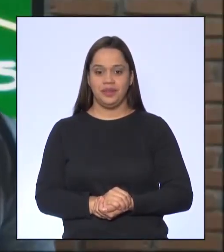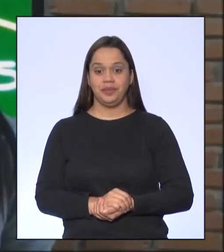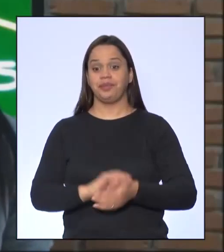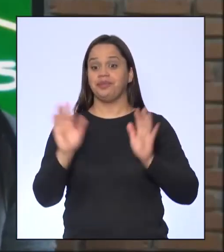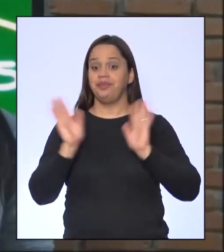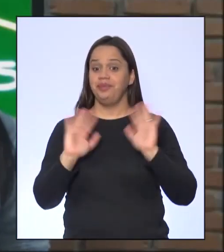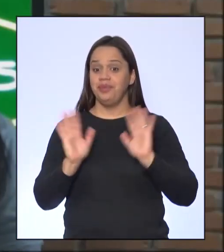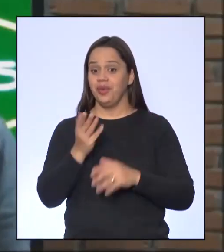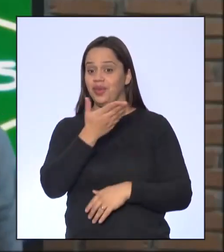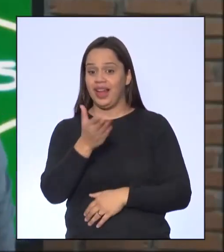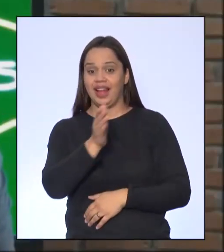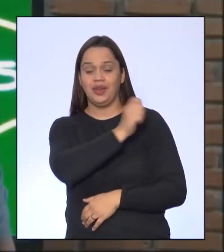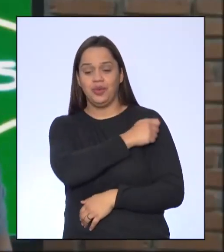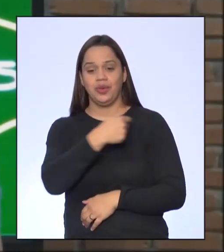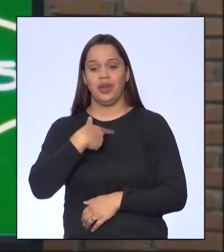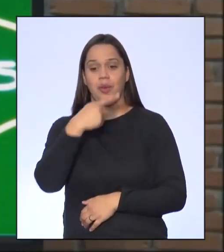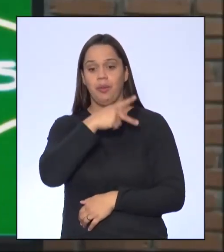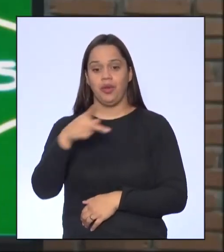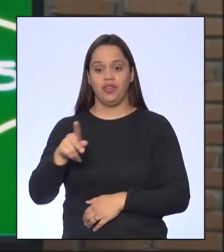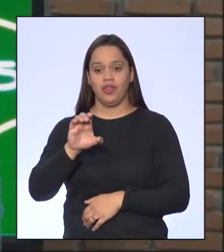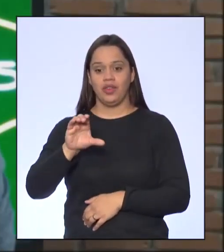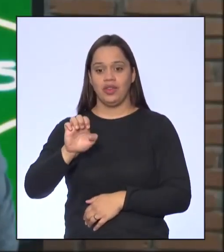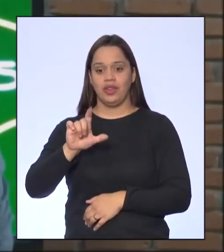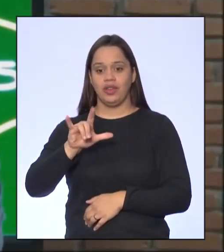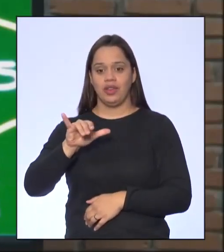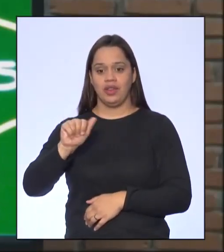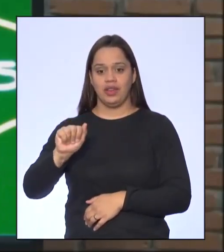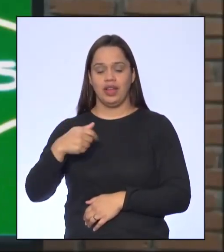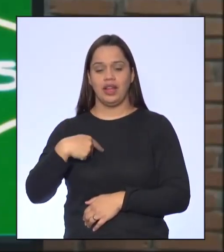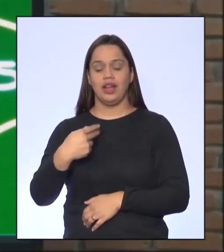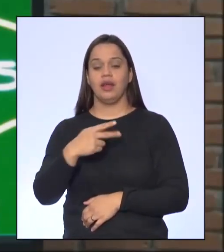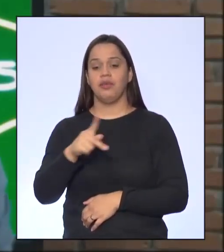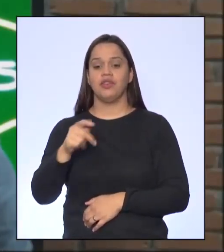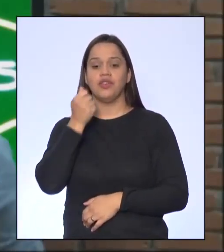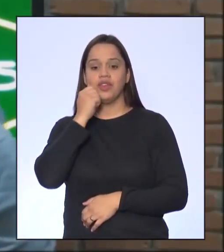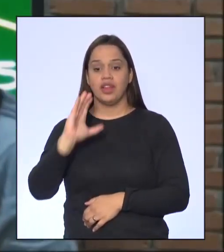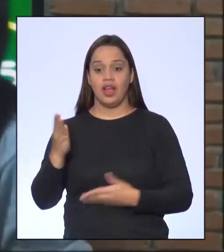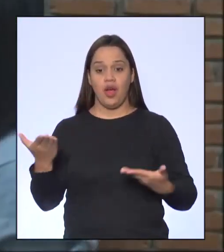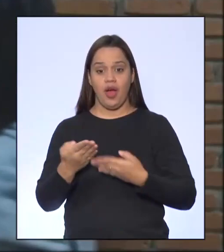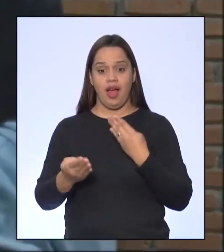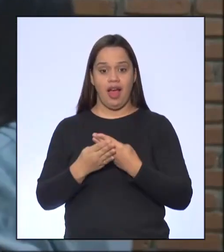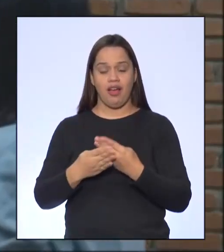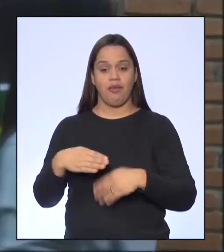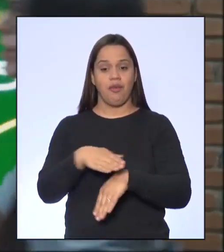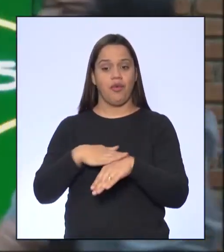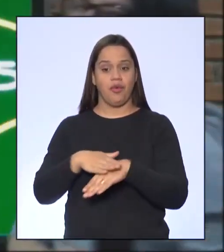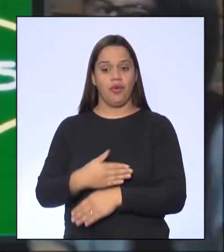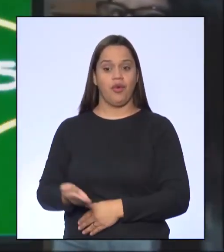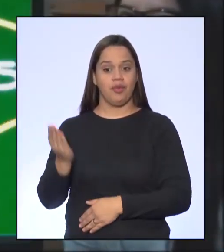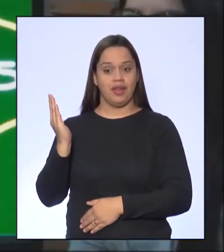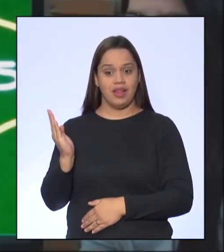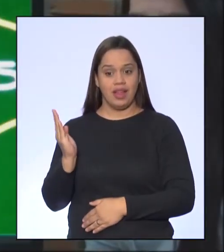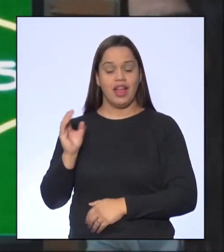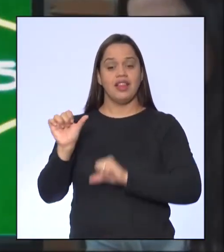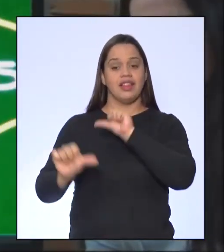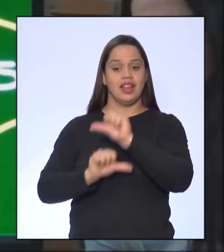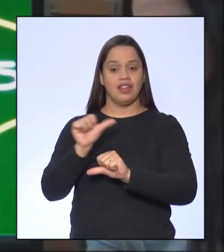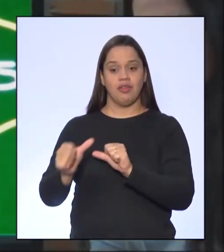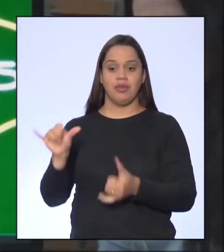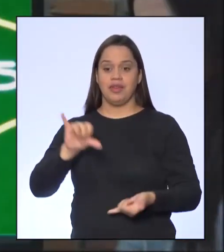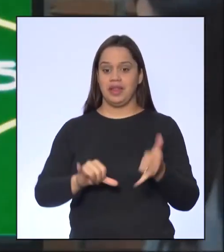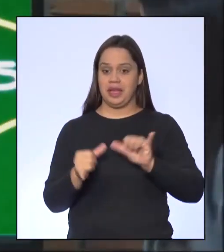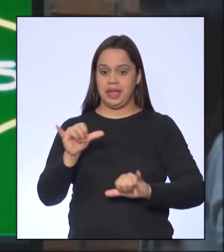Olá, queridos alunos, eu sou a professora Cecília, professora de Ciências, e nessa aula vamos conversar sobre